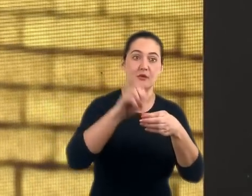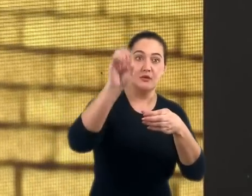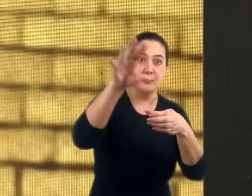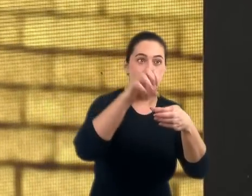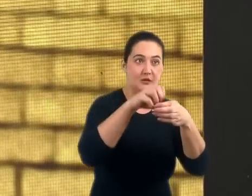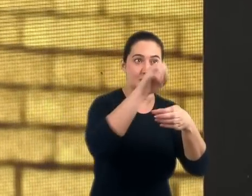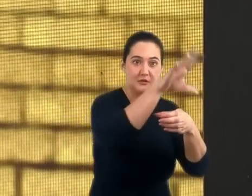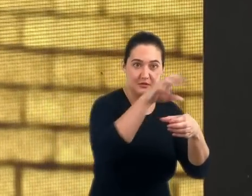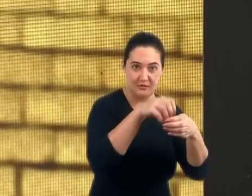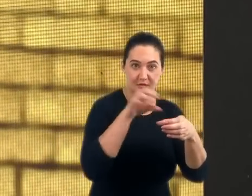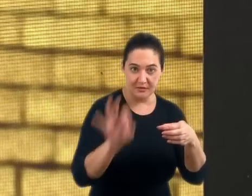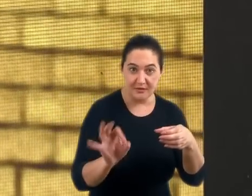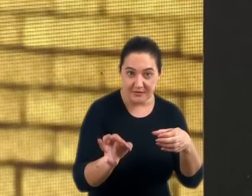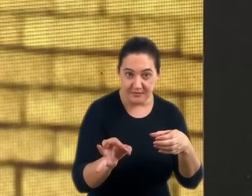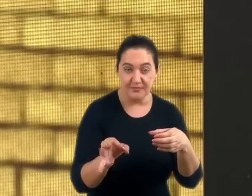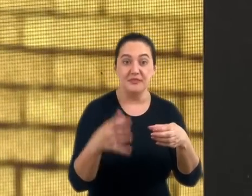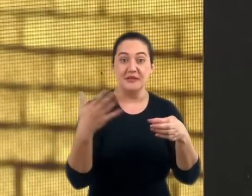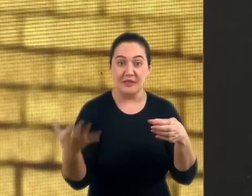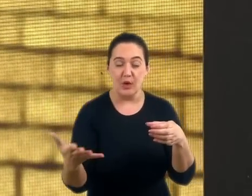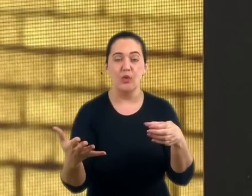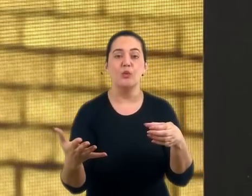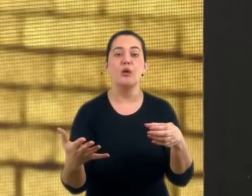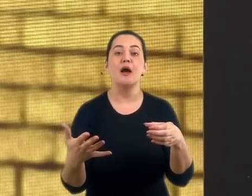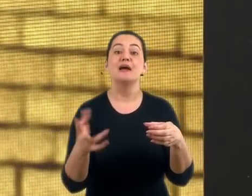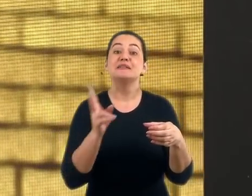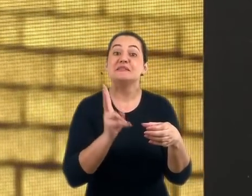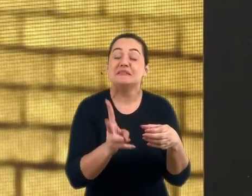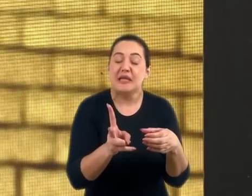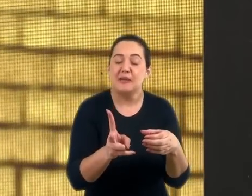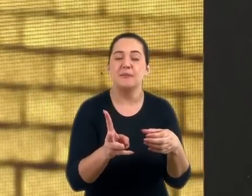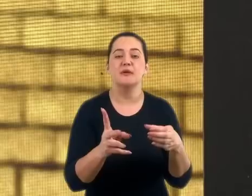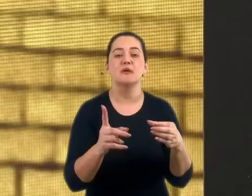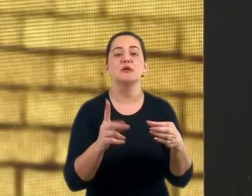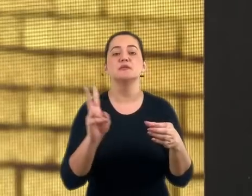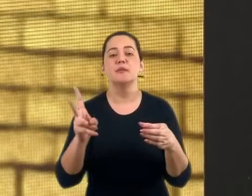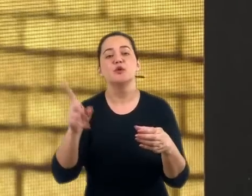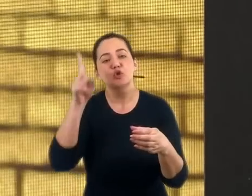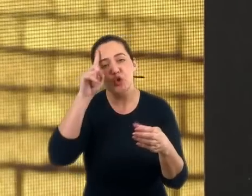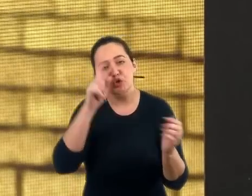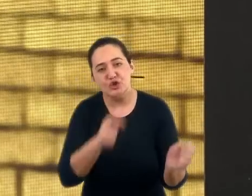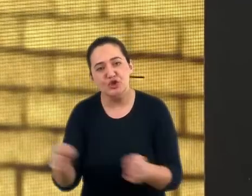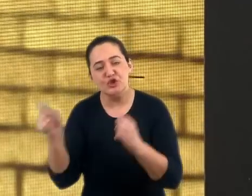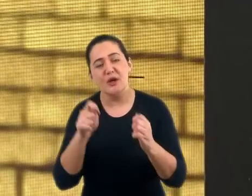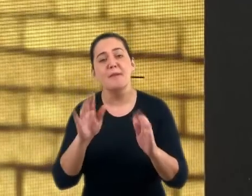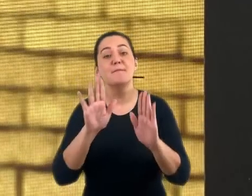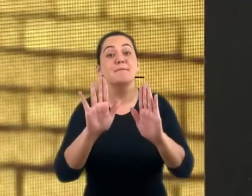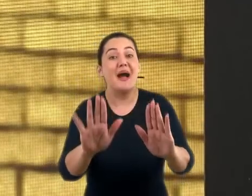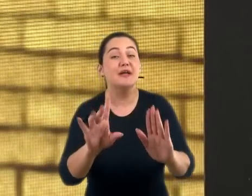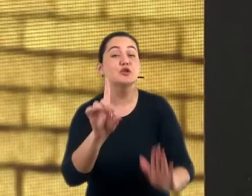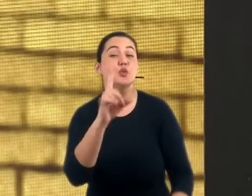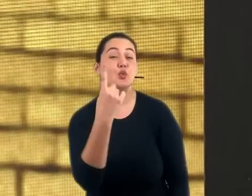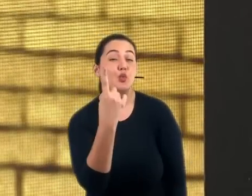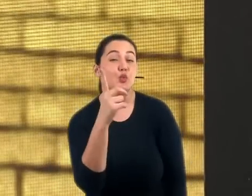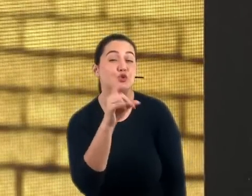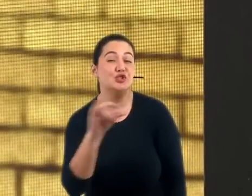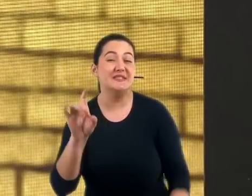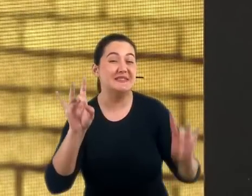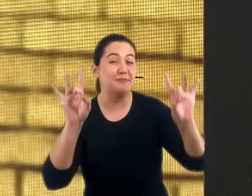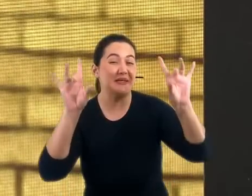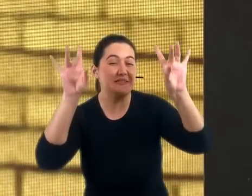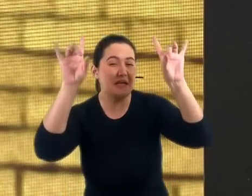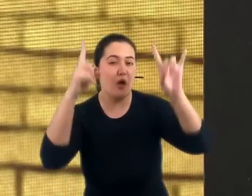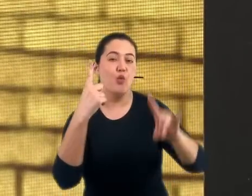para a limpeza, para a purificação do santuário, feito anualmente, chamado Dia da Expiação,